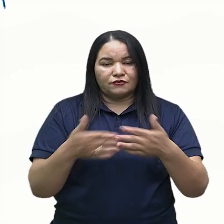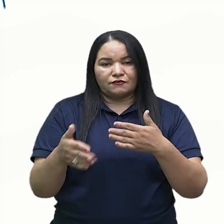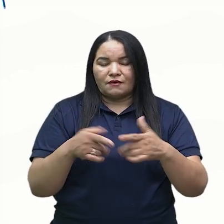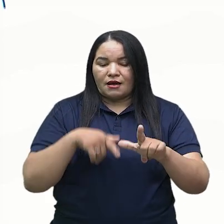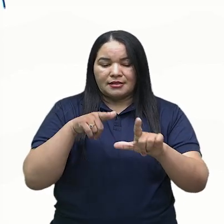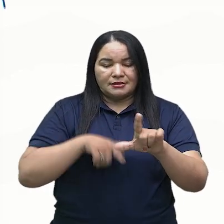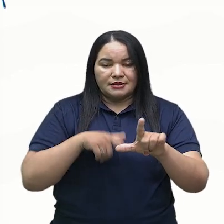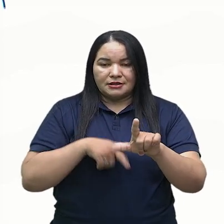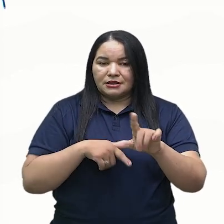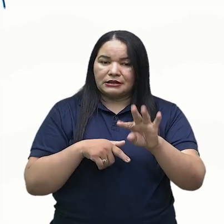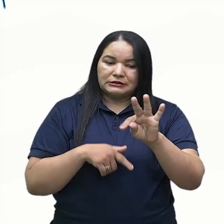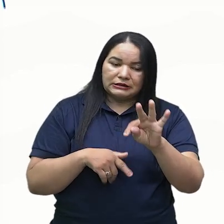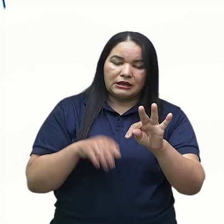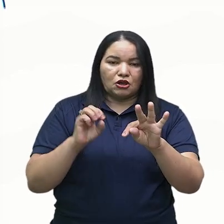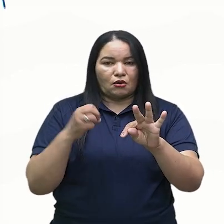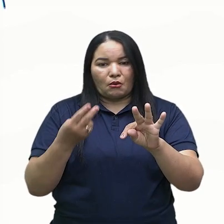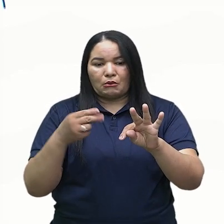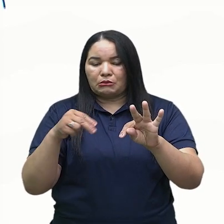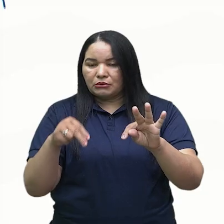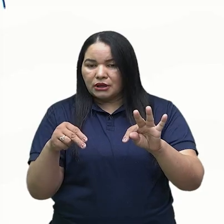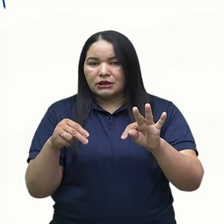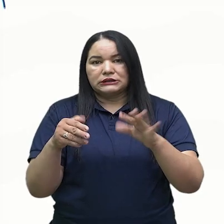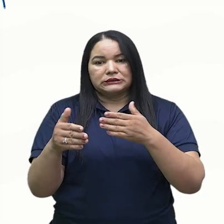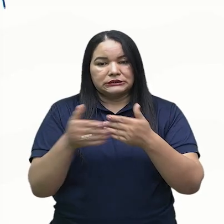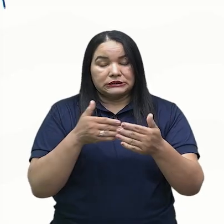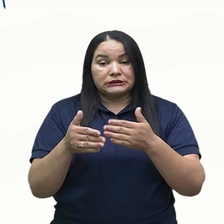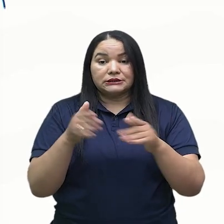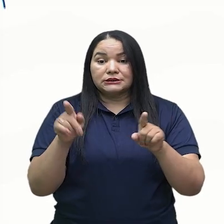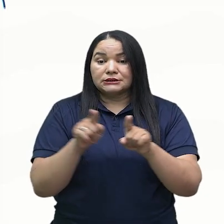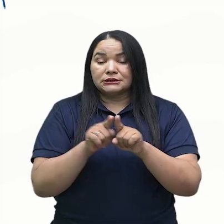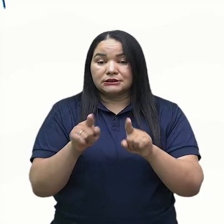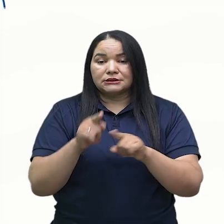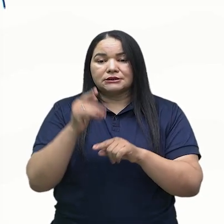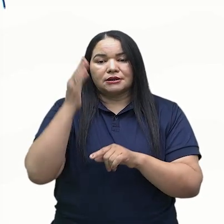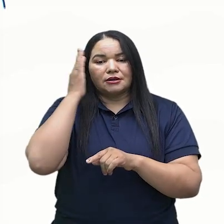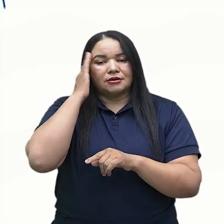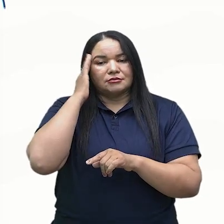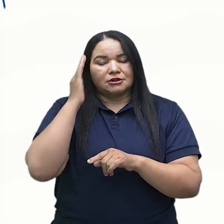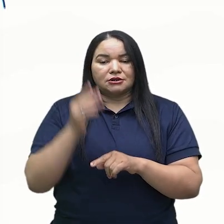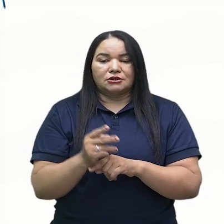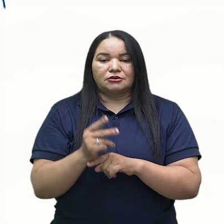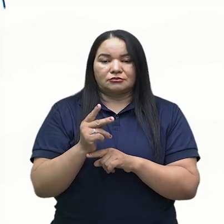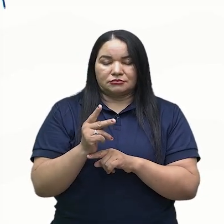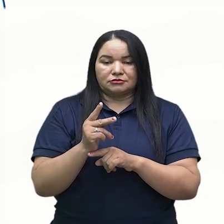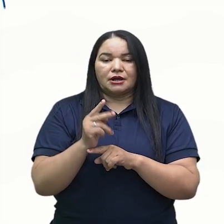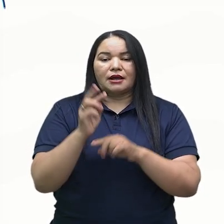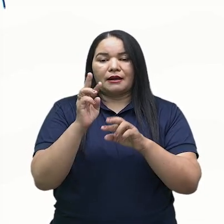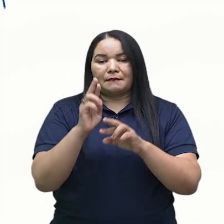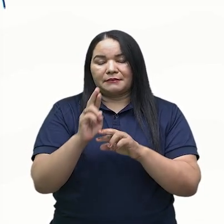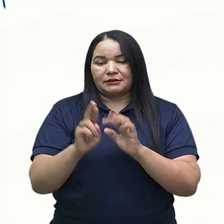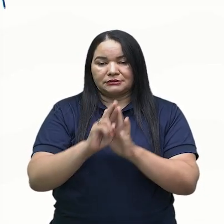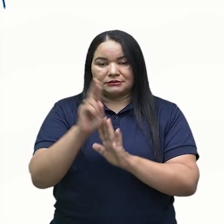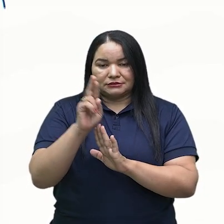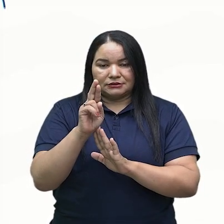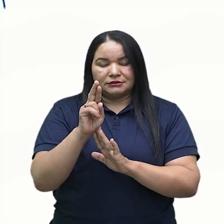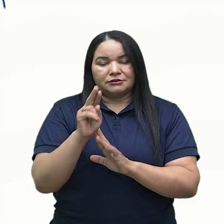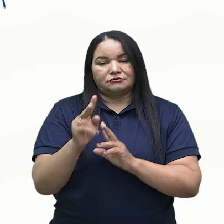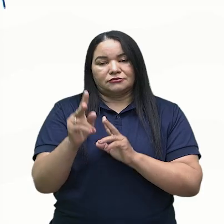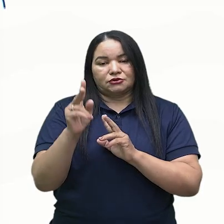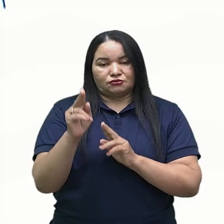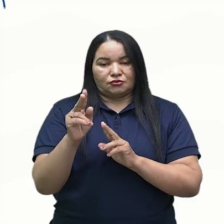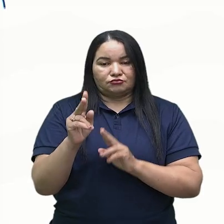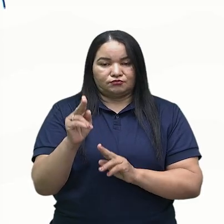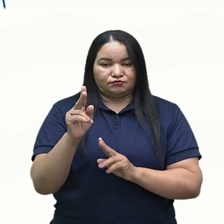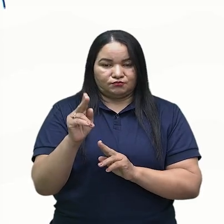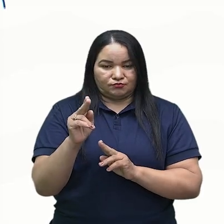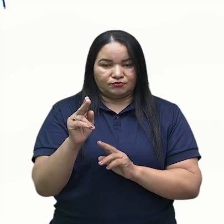de estarmos trabalhando com a letra T ou com a letra I, saibam que essas duas letras